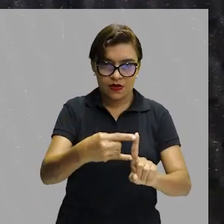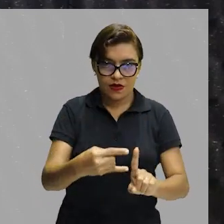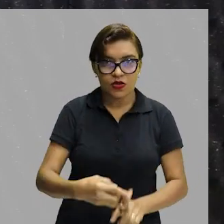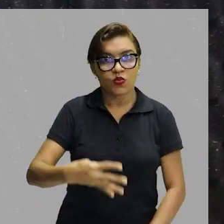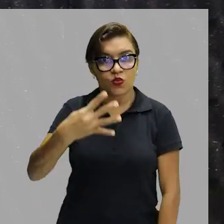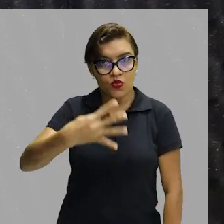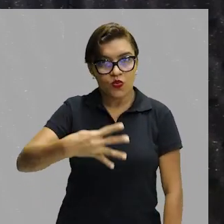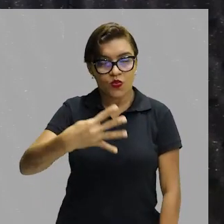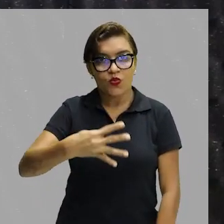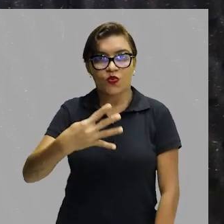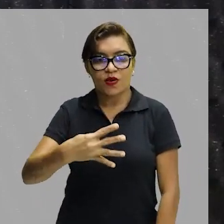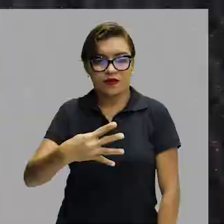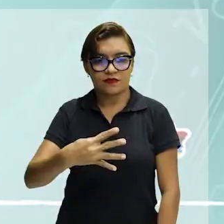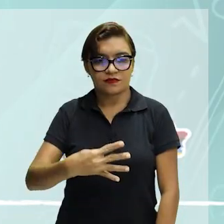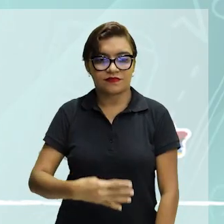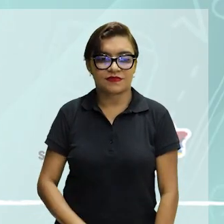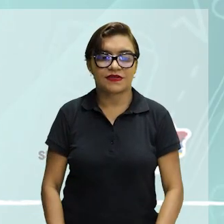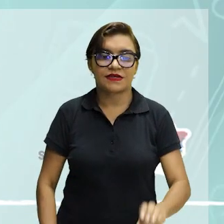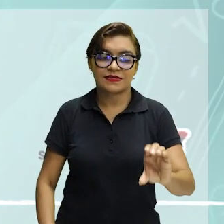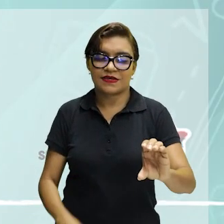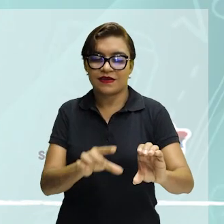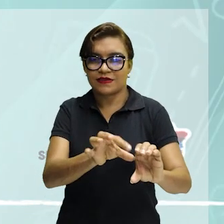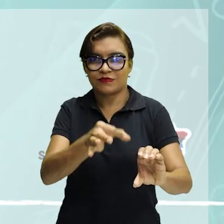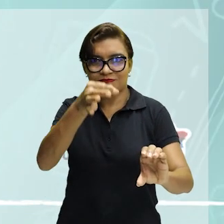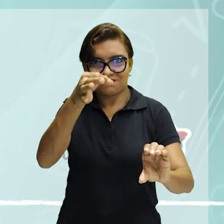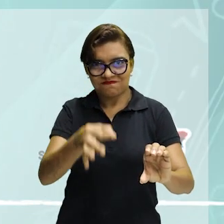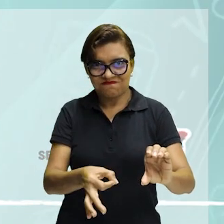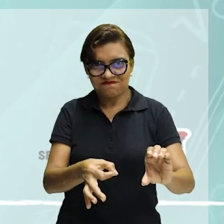resposta correta, letra C.